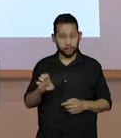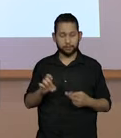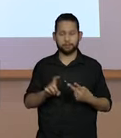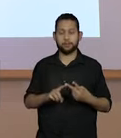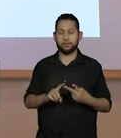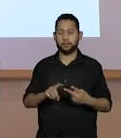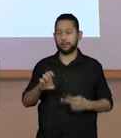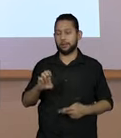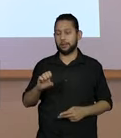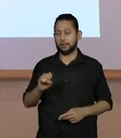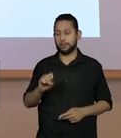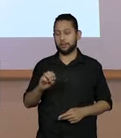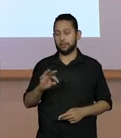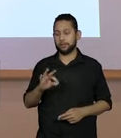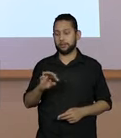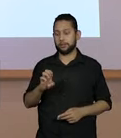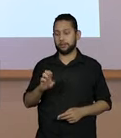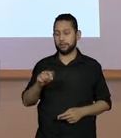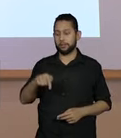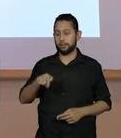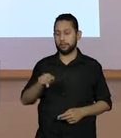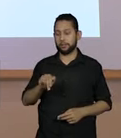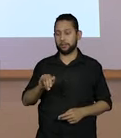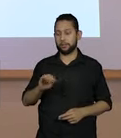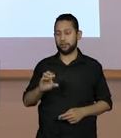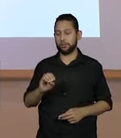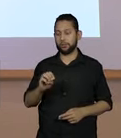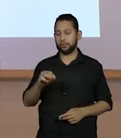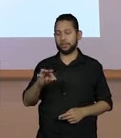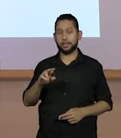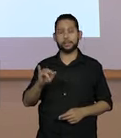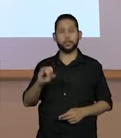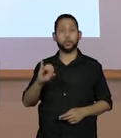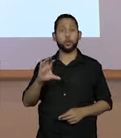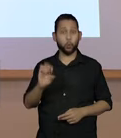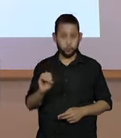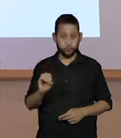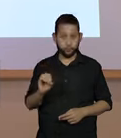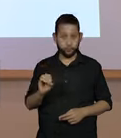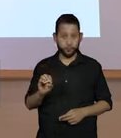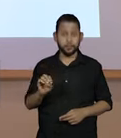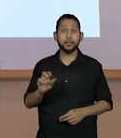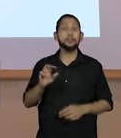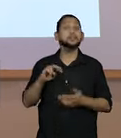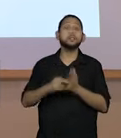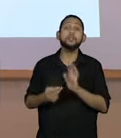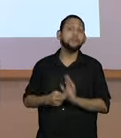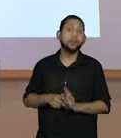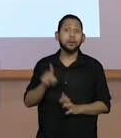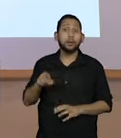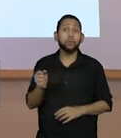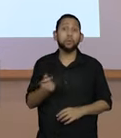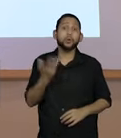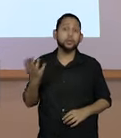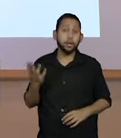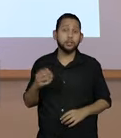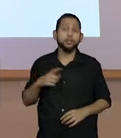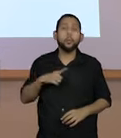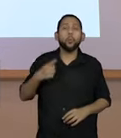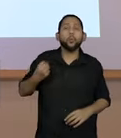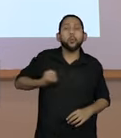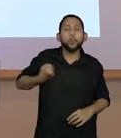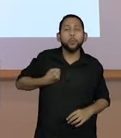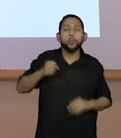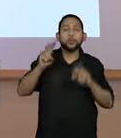números aparente aqui na frente, nós temos um número que a gente chama de 1.